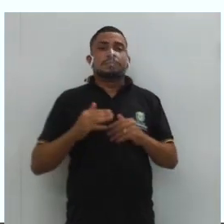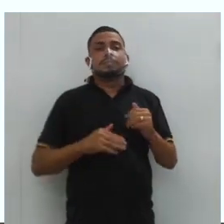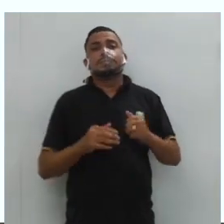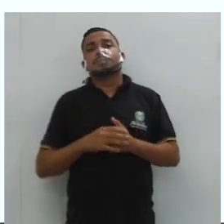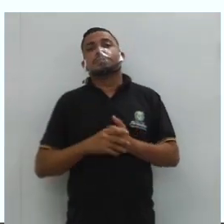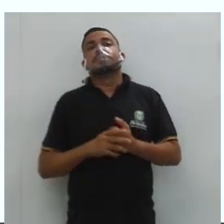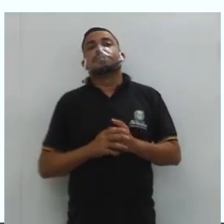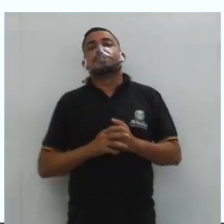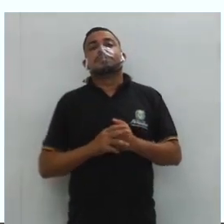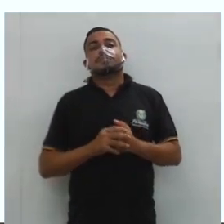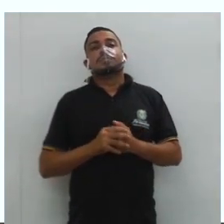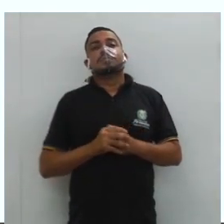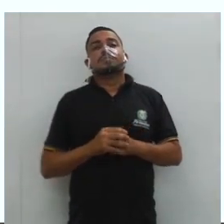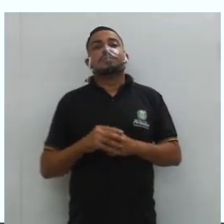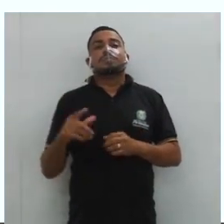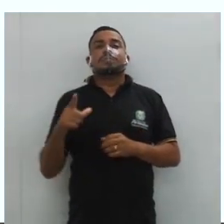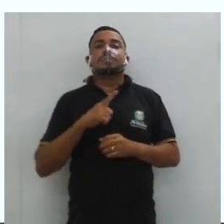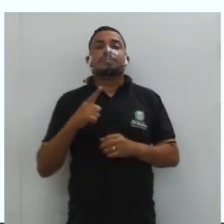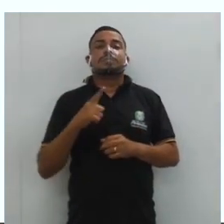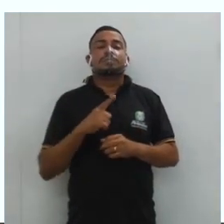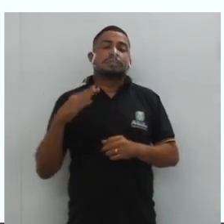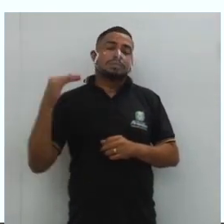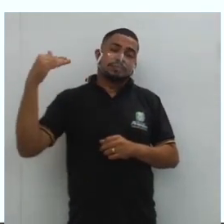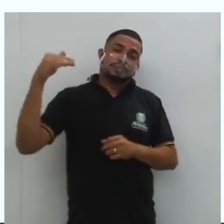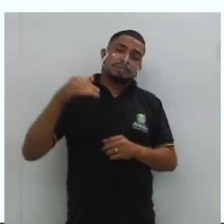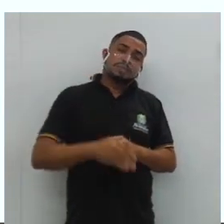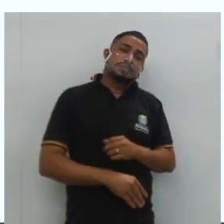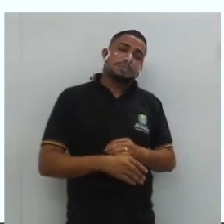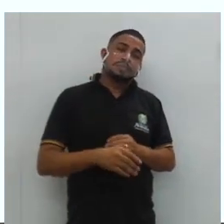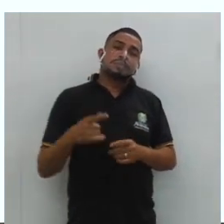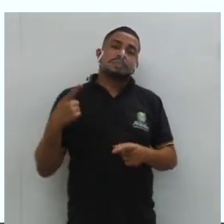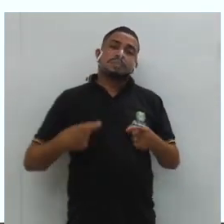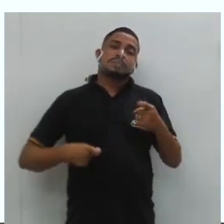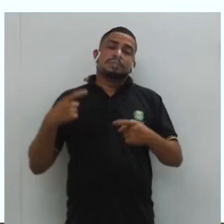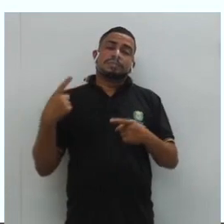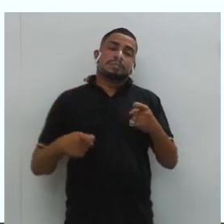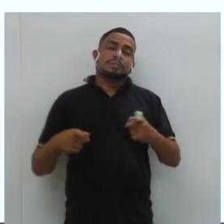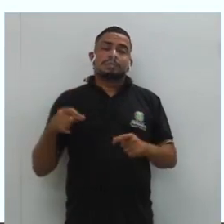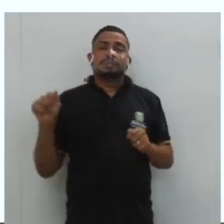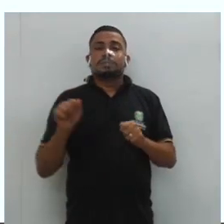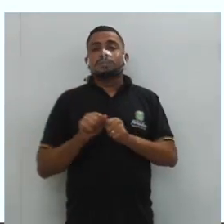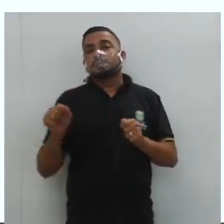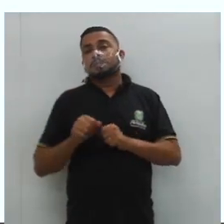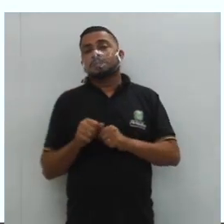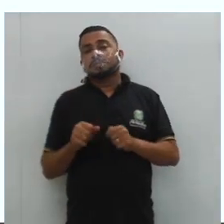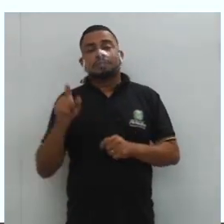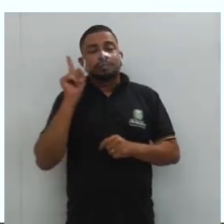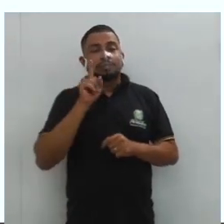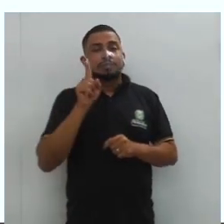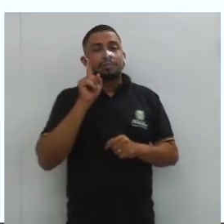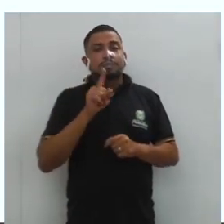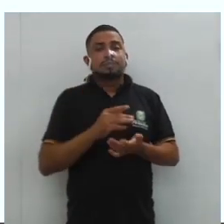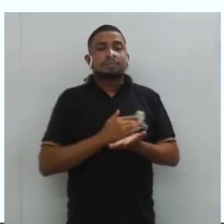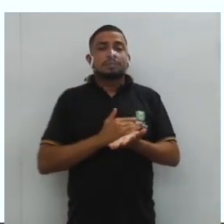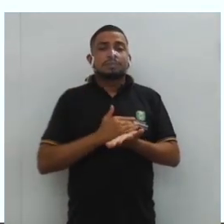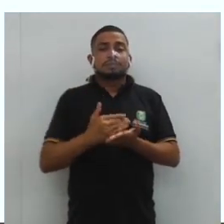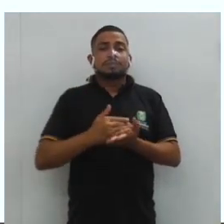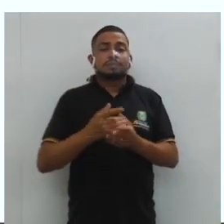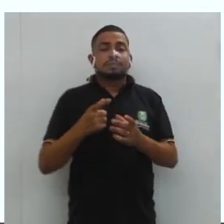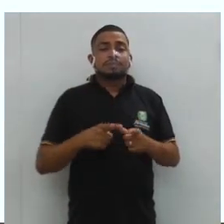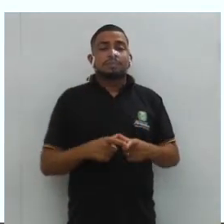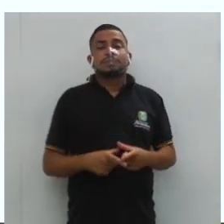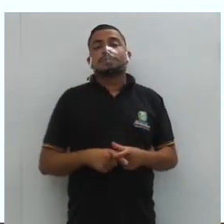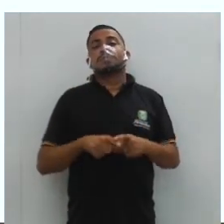produções cinematográficas da Europa tiveram um declínio, né, por conta da guerra, as produções dos Estados Unidos elas começaram